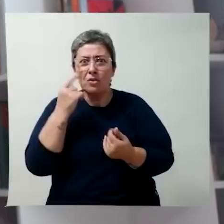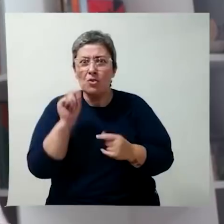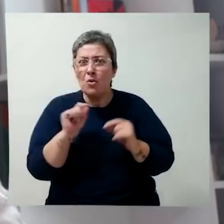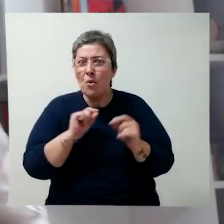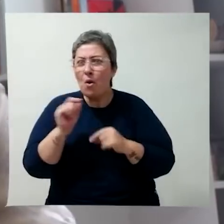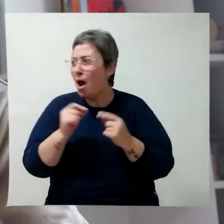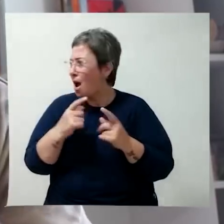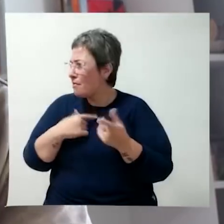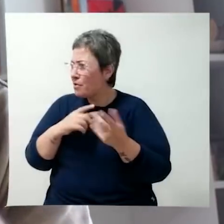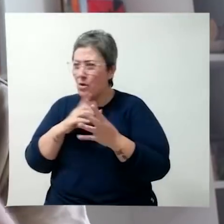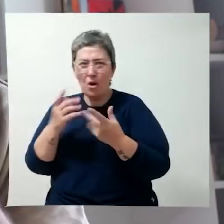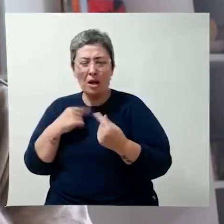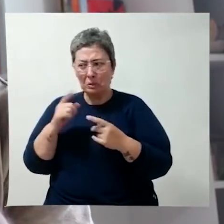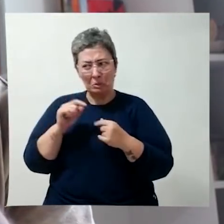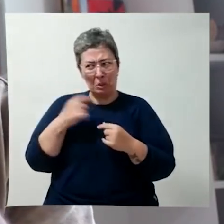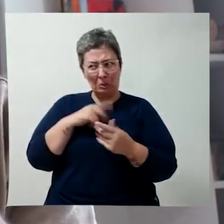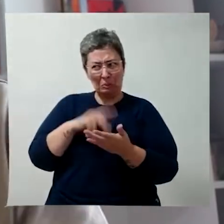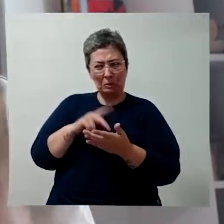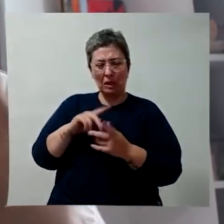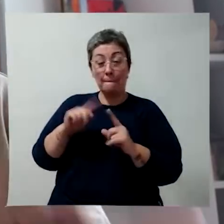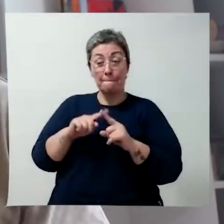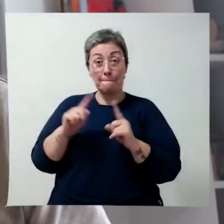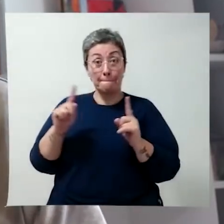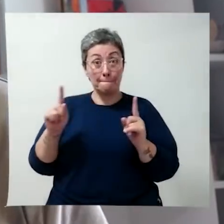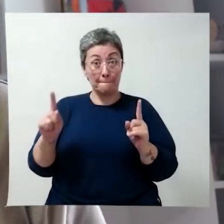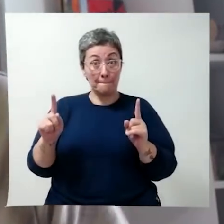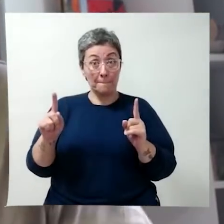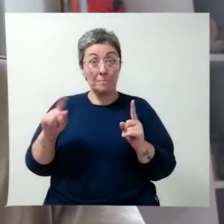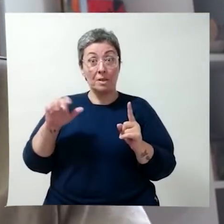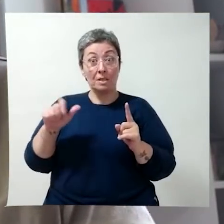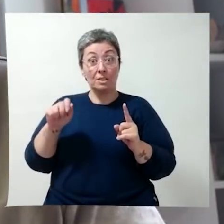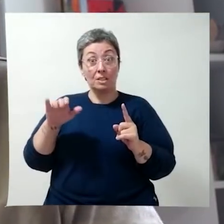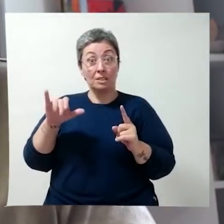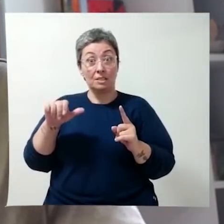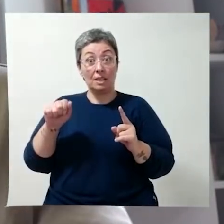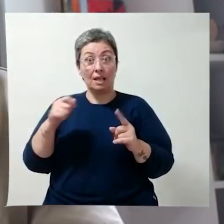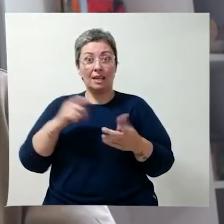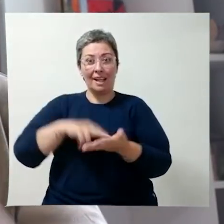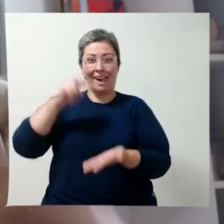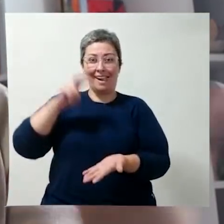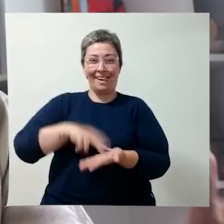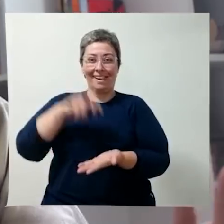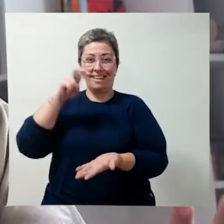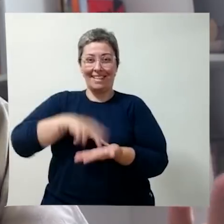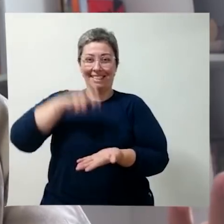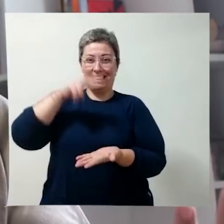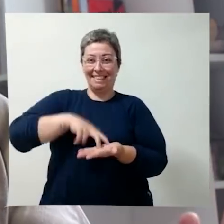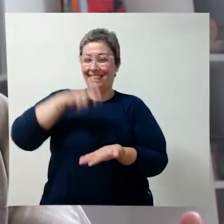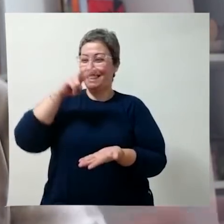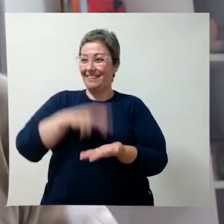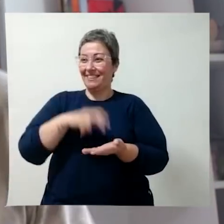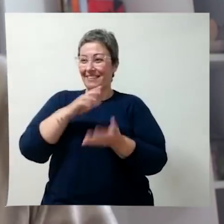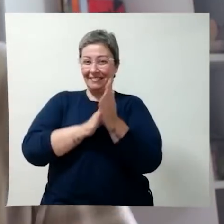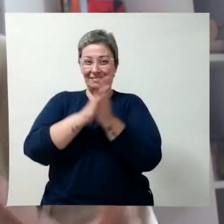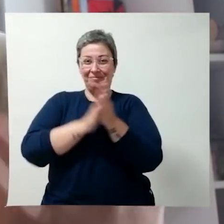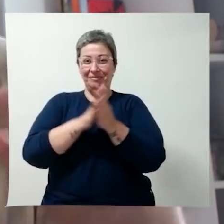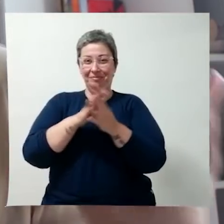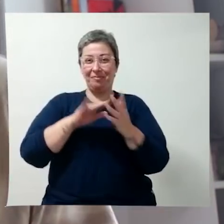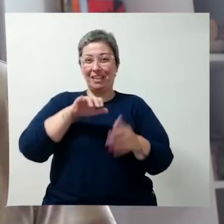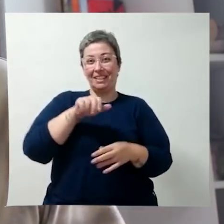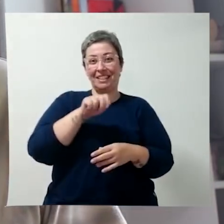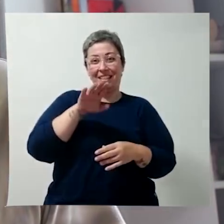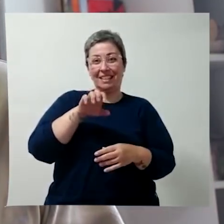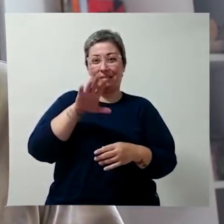assim? Não deve ser verdade. Mas Jaciara estava pulando de alegria, Jaibé também